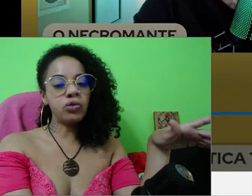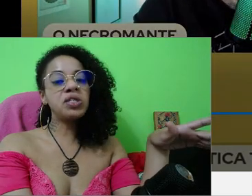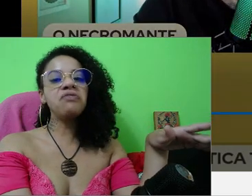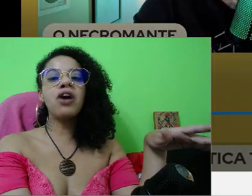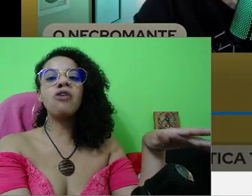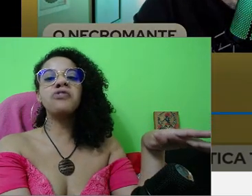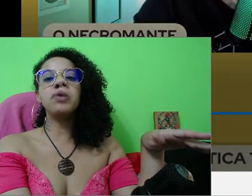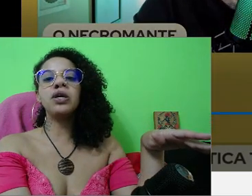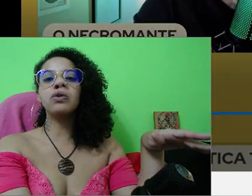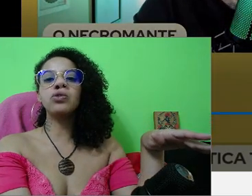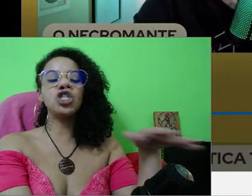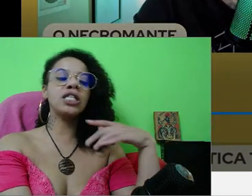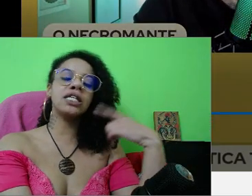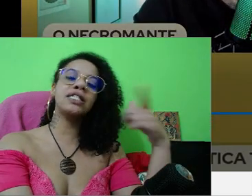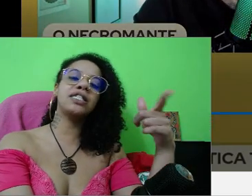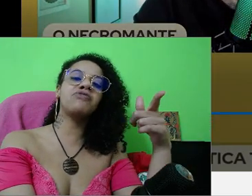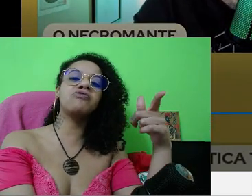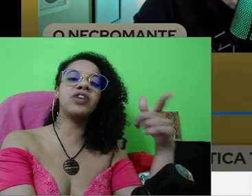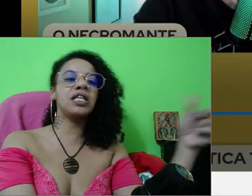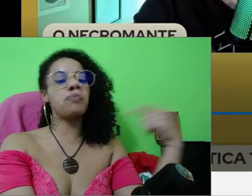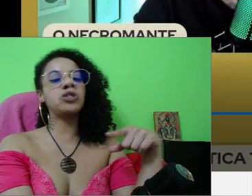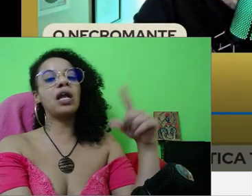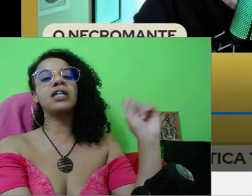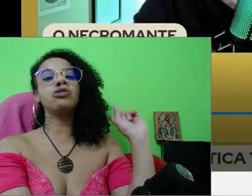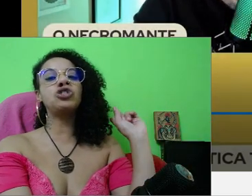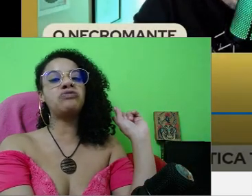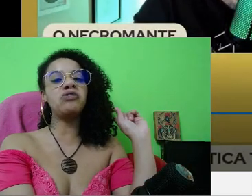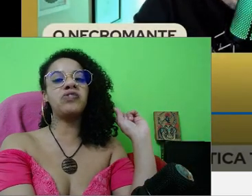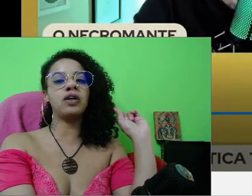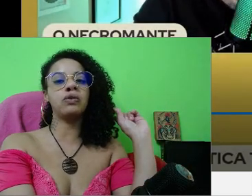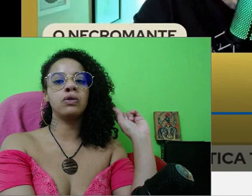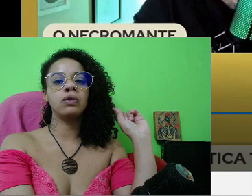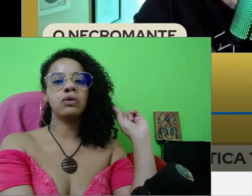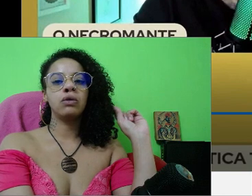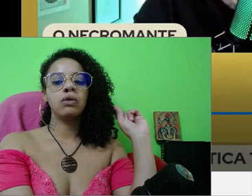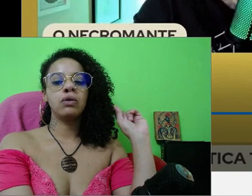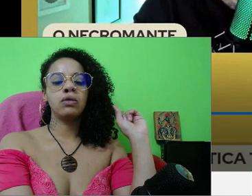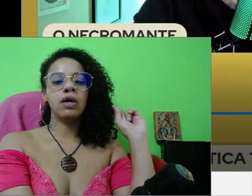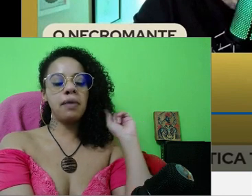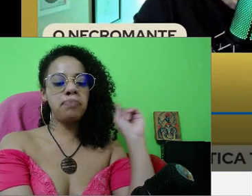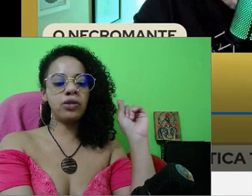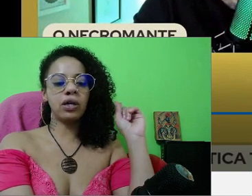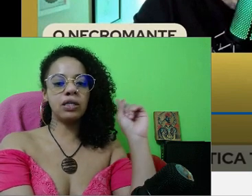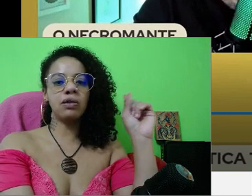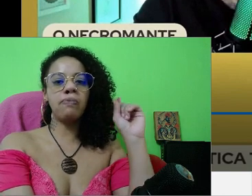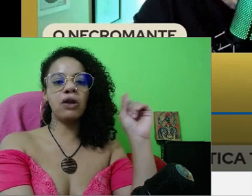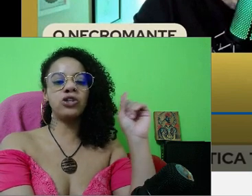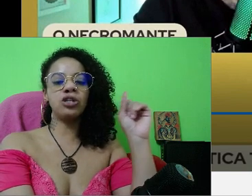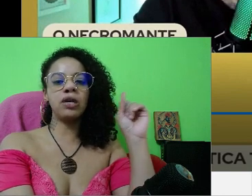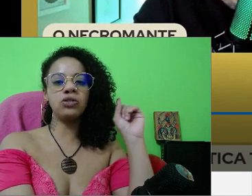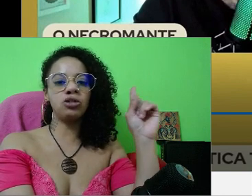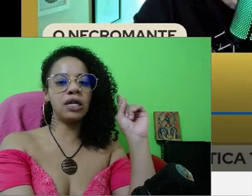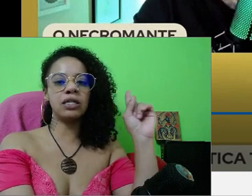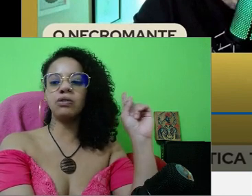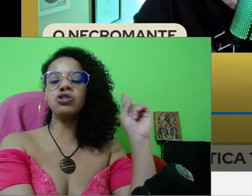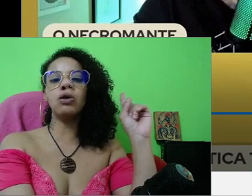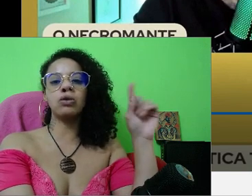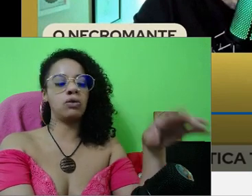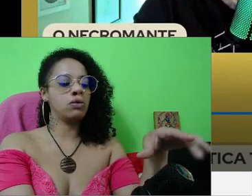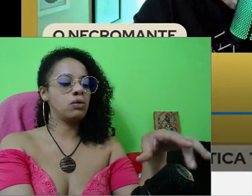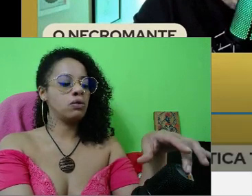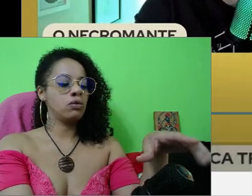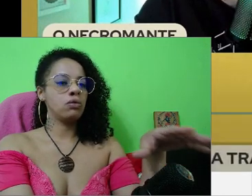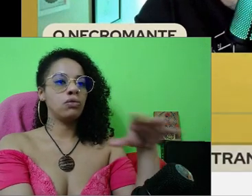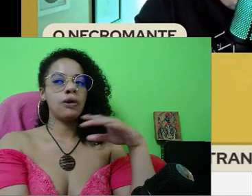então não se envolve amigo não adianta se envolver e depois falar que estão te envolvendo repito aqui em São Paulo nós chama isso de